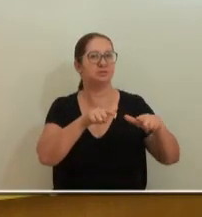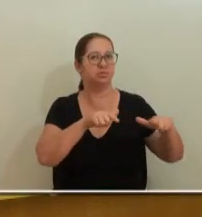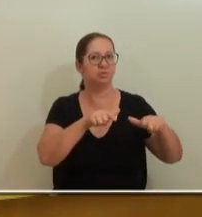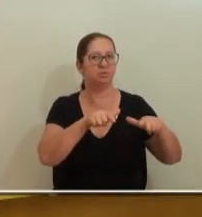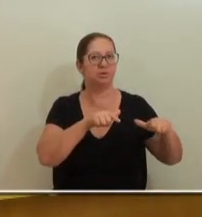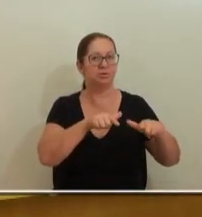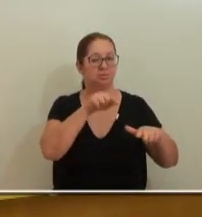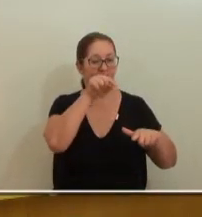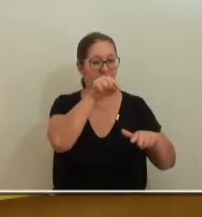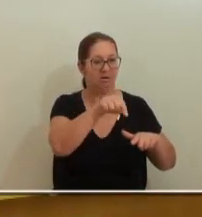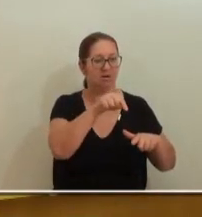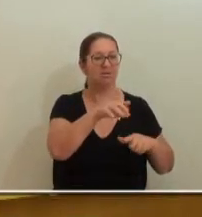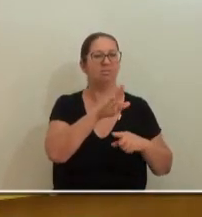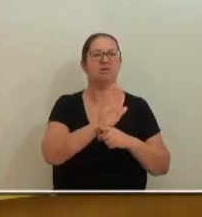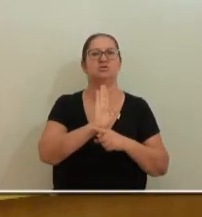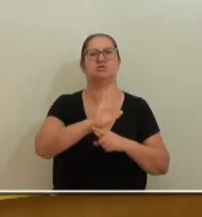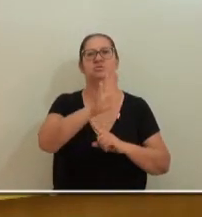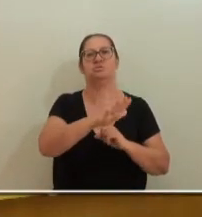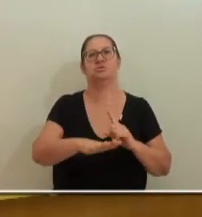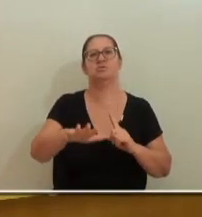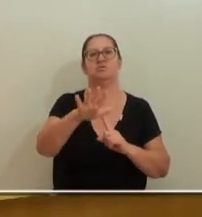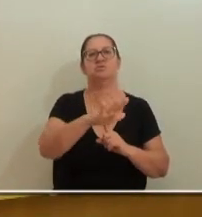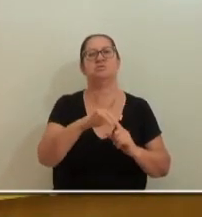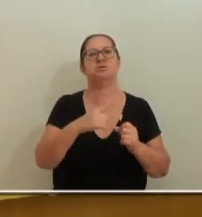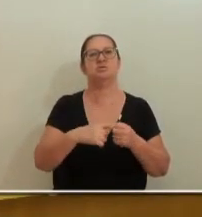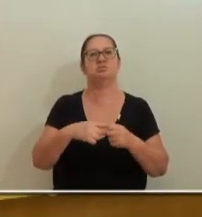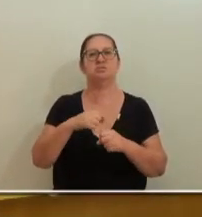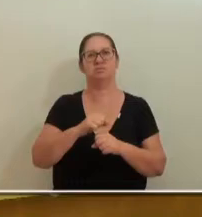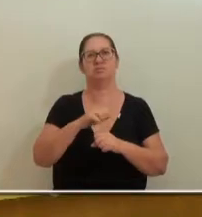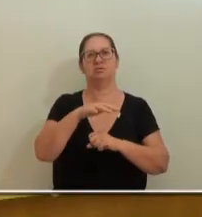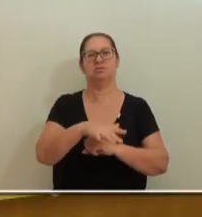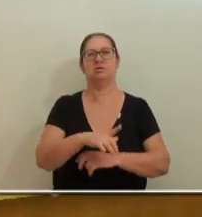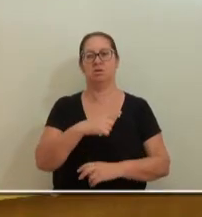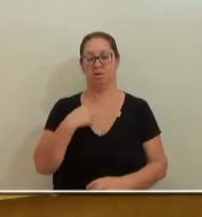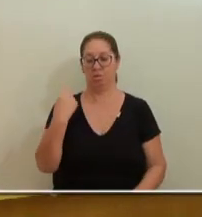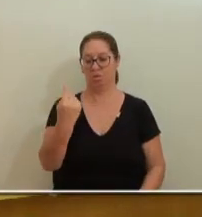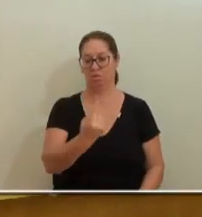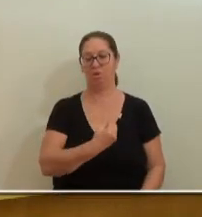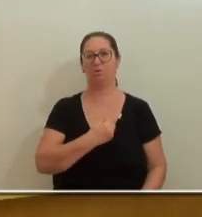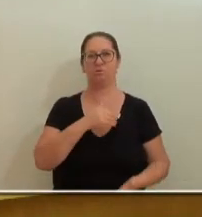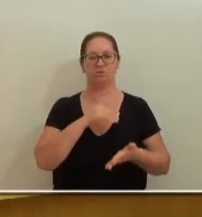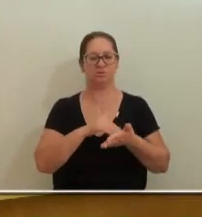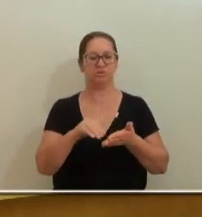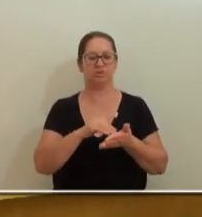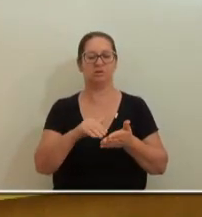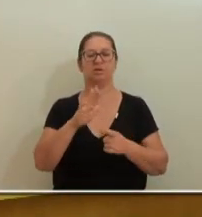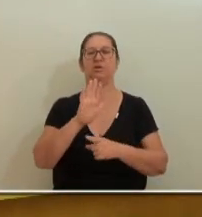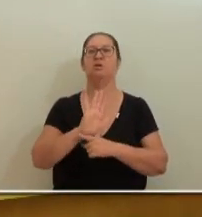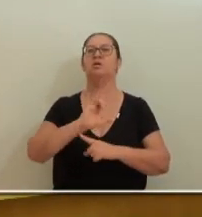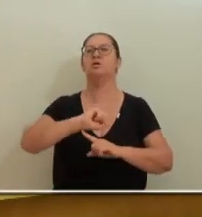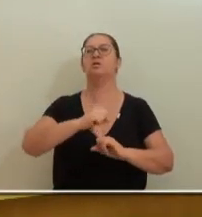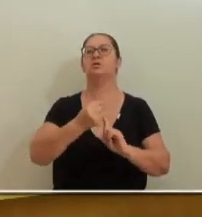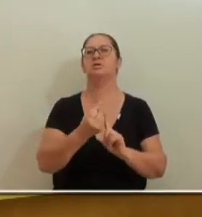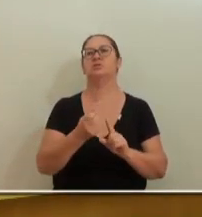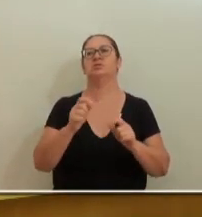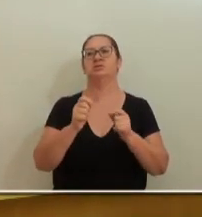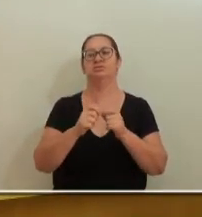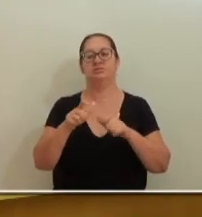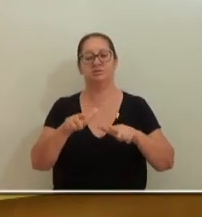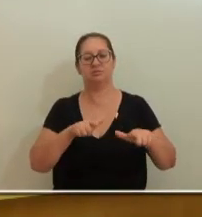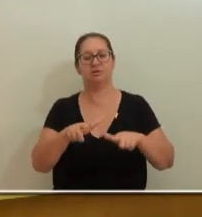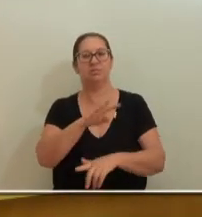prol à sociedade de Foz do Iguaçu, nós, e eu aqui, enquanto secretário de Assistência Social, nós realizamos um trabalho